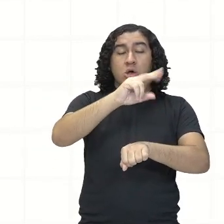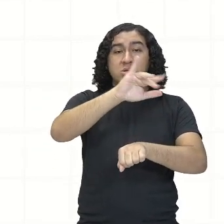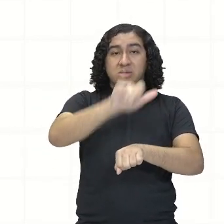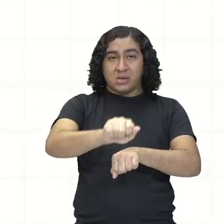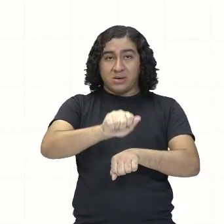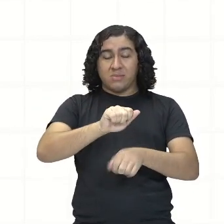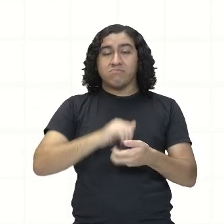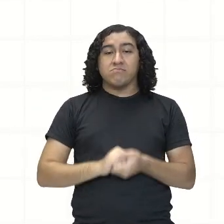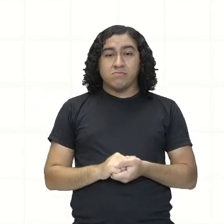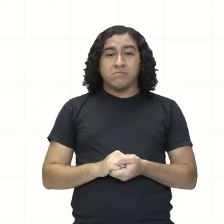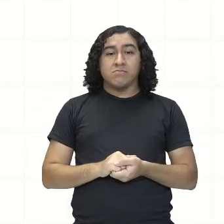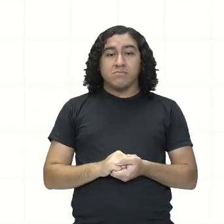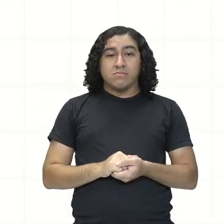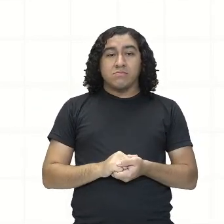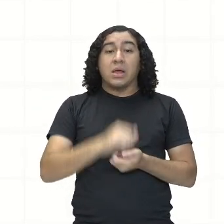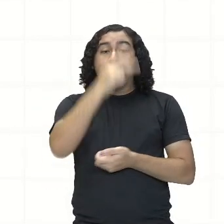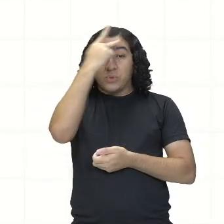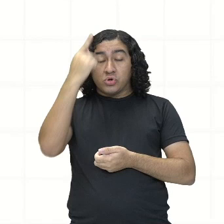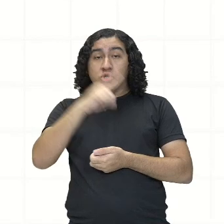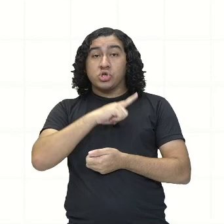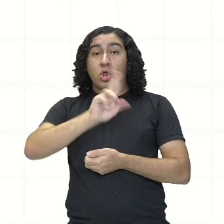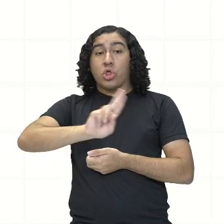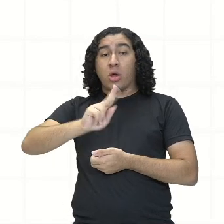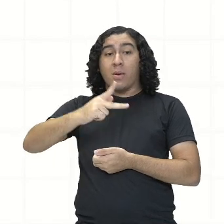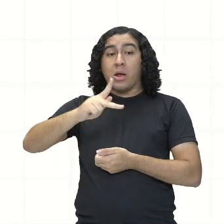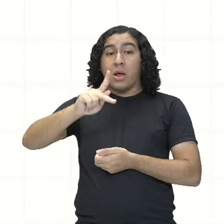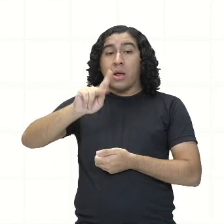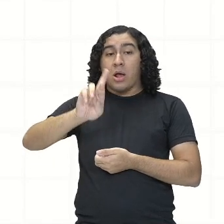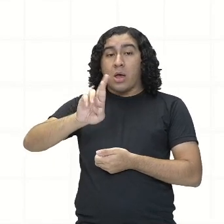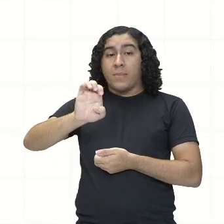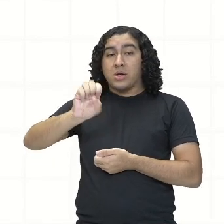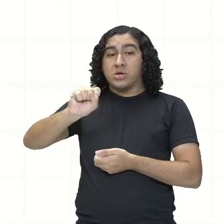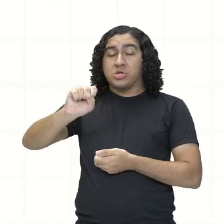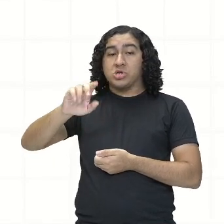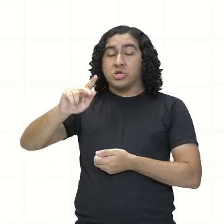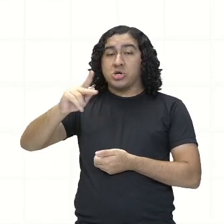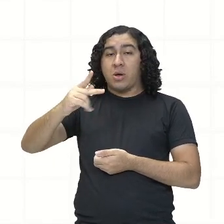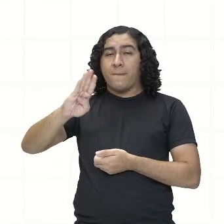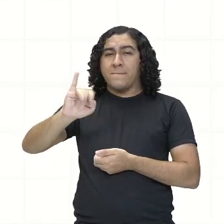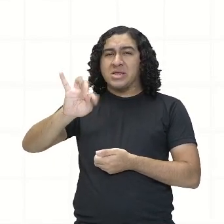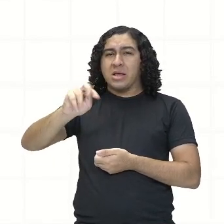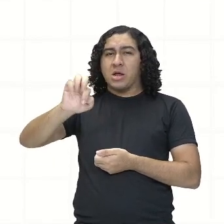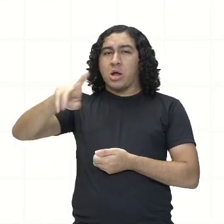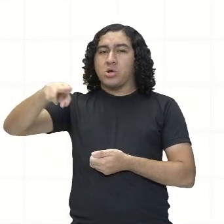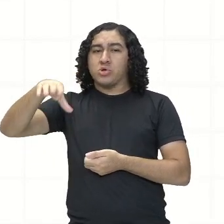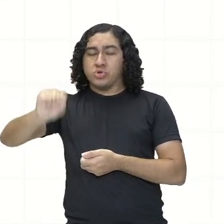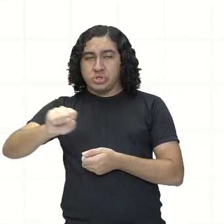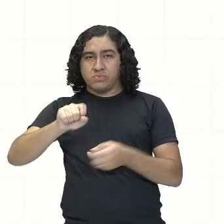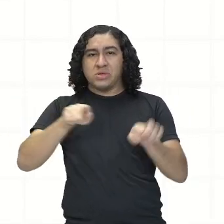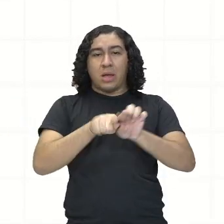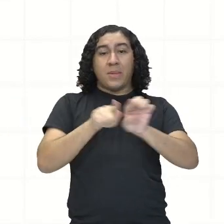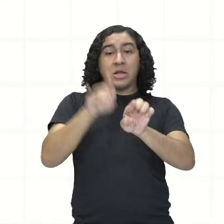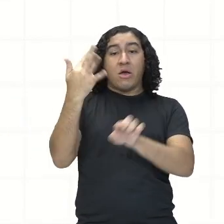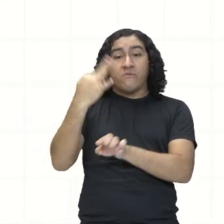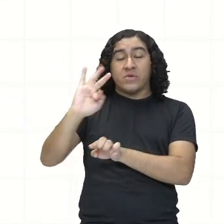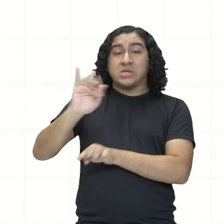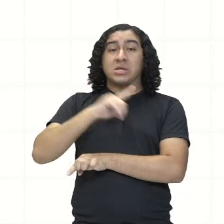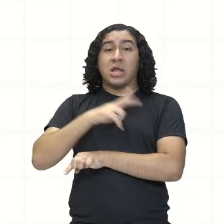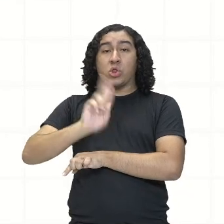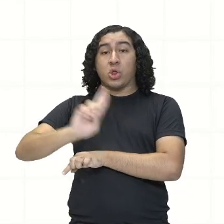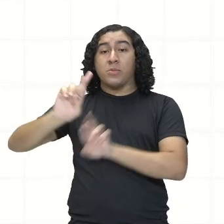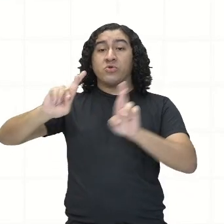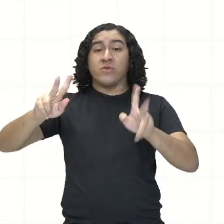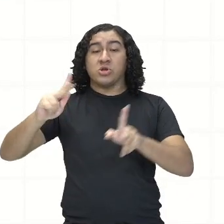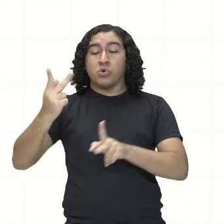de presbiterianos, lá nos Países Baixos, né? Na França vão ser chamados aí de